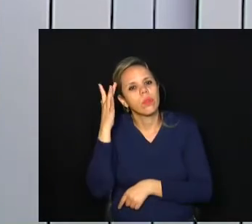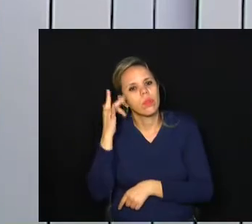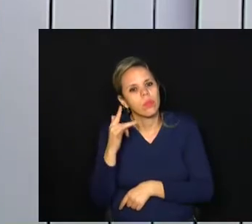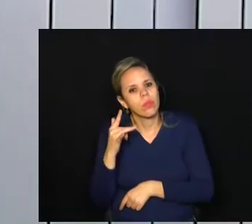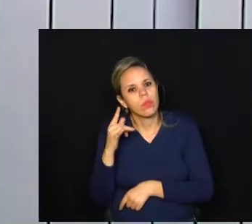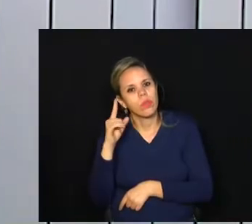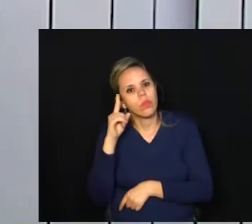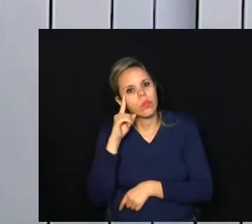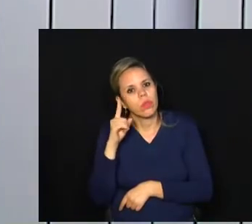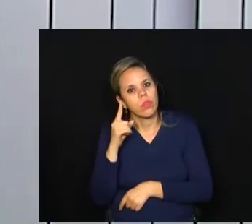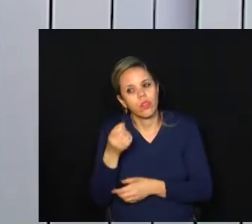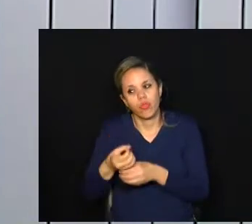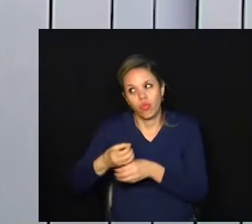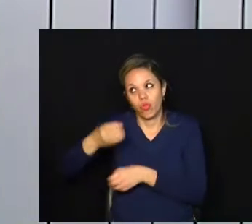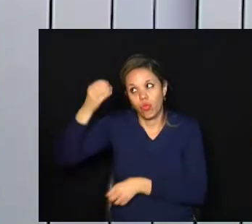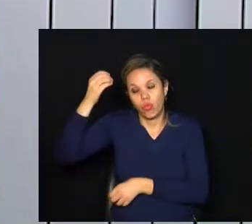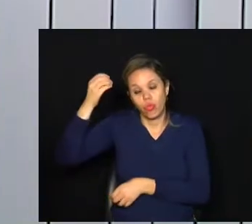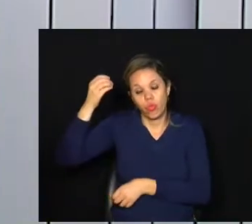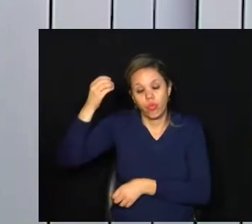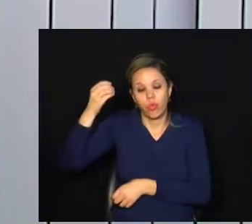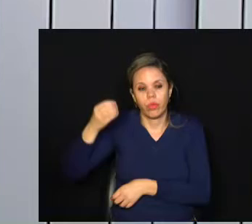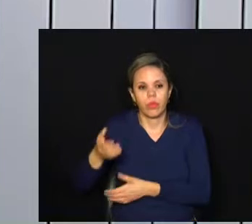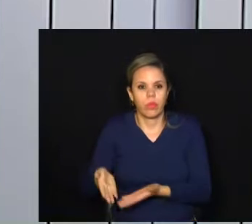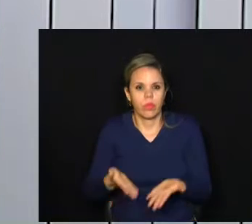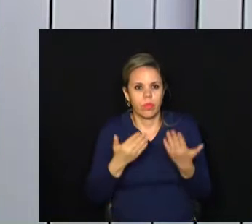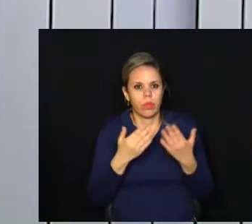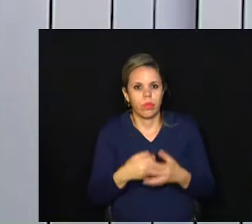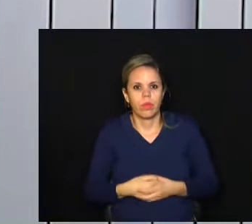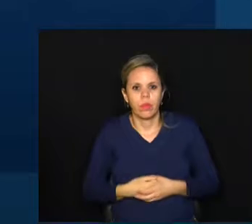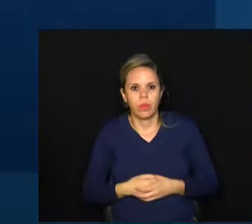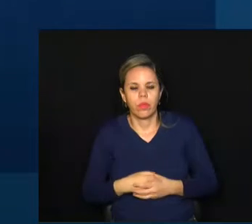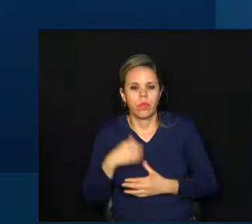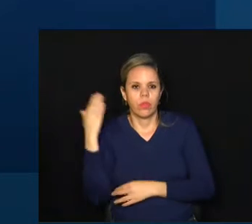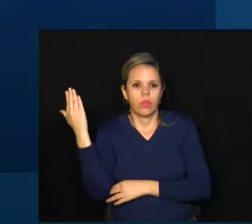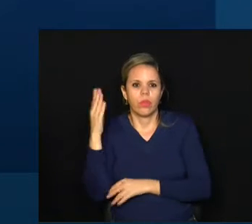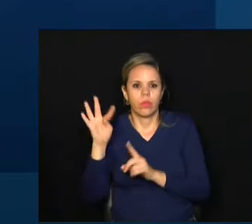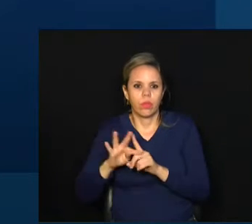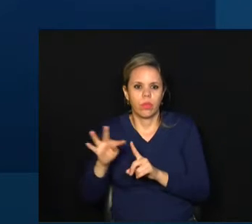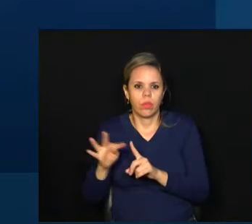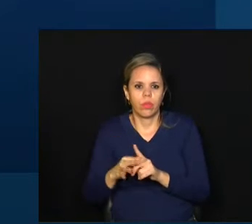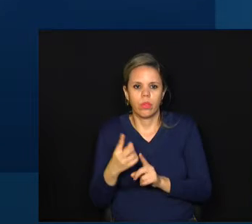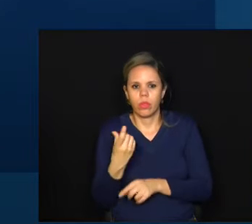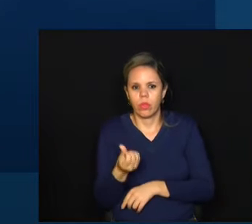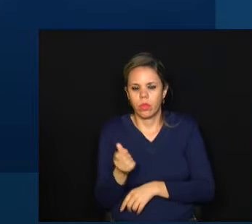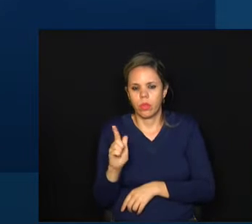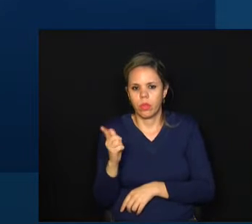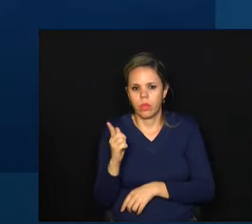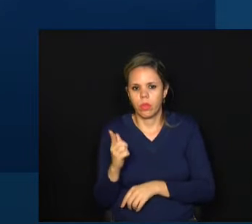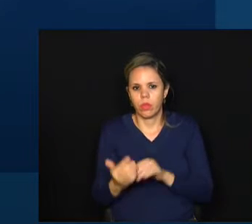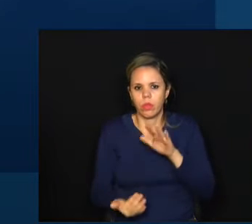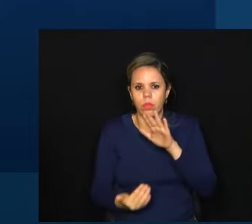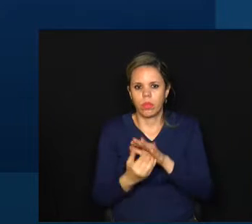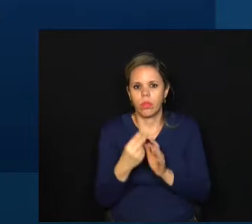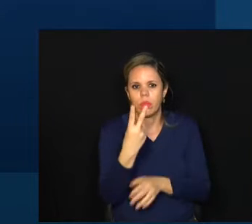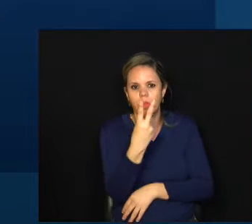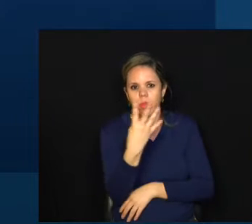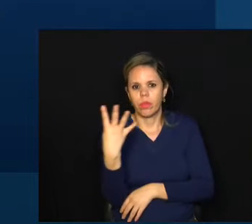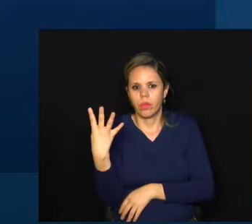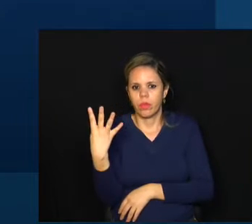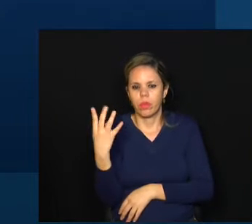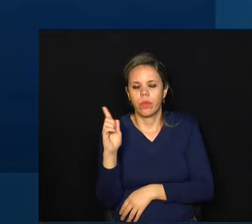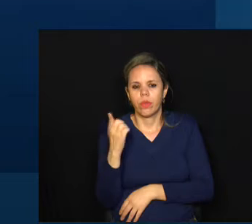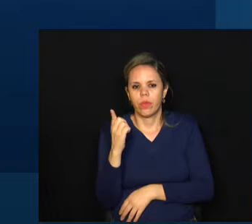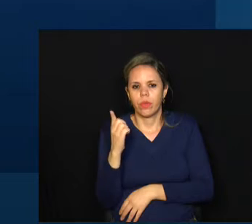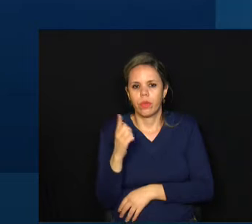dia de sair com o guarda-chuva de casa, Sobre as temperaturas, mínima de 16 e a máxima não